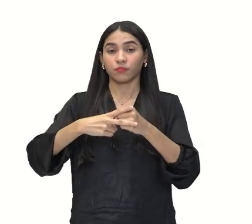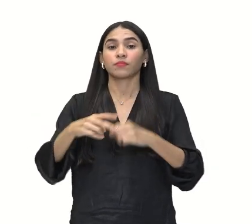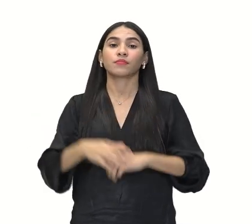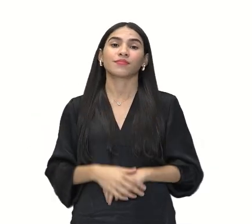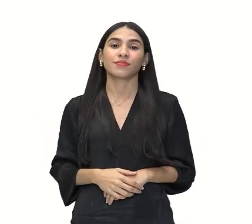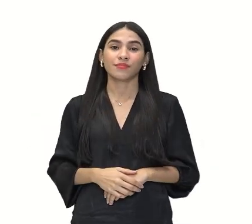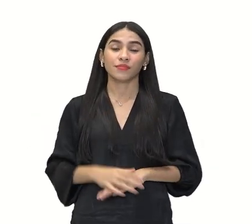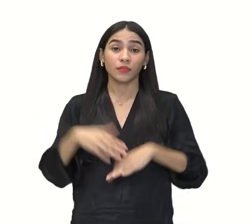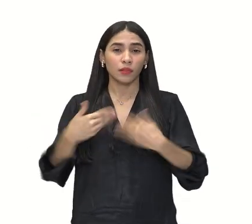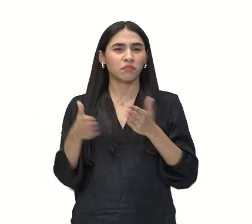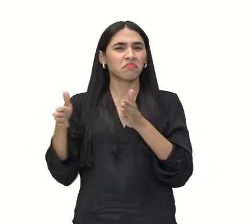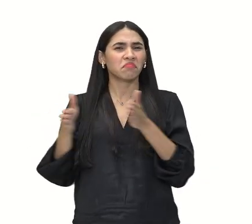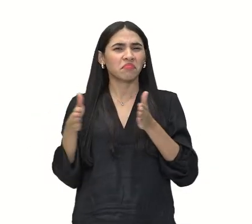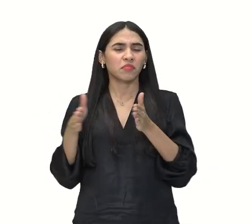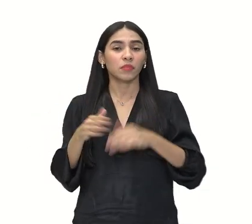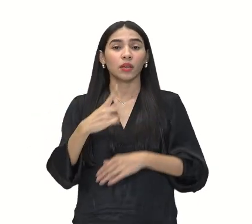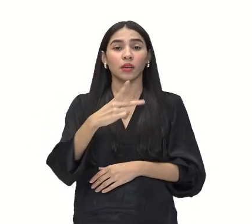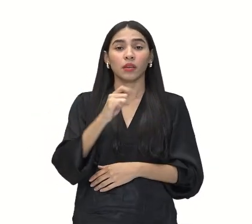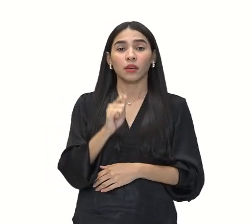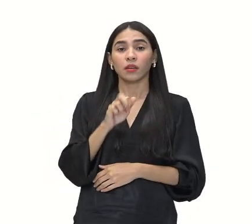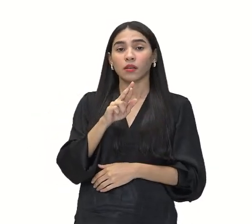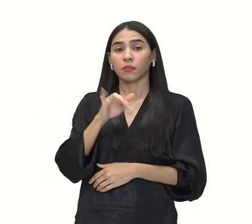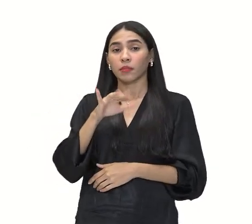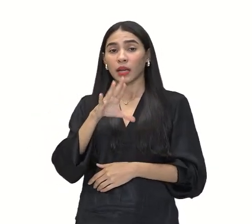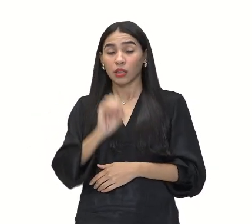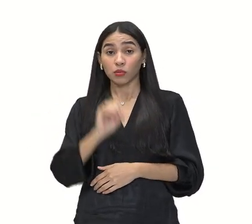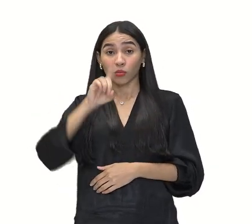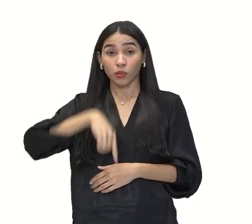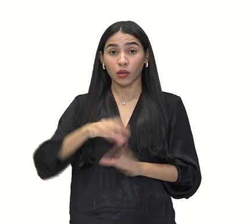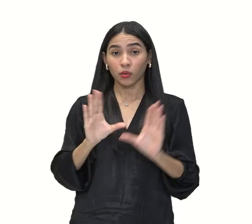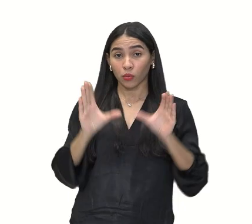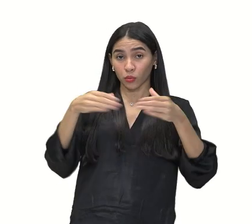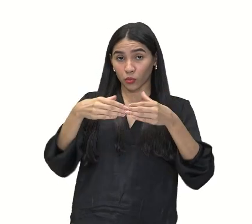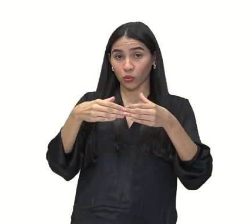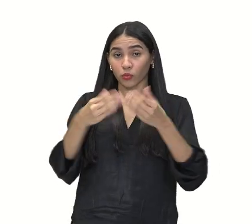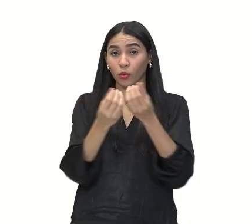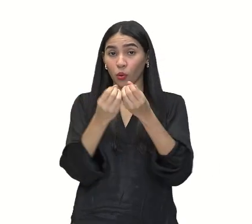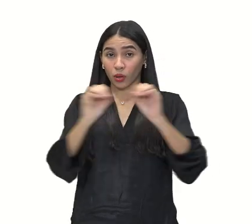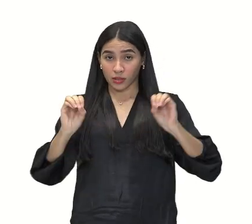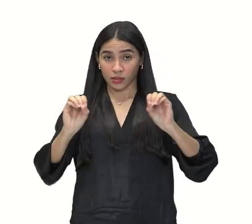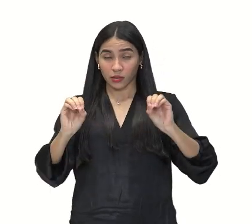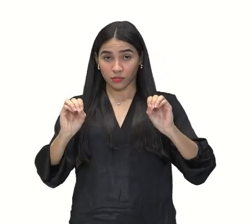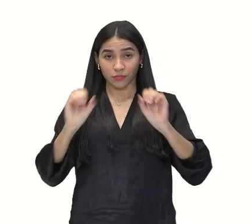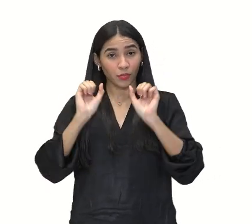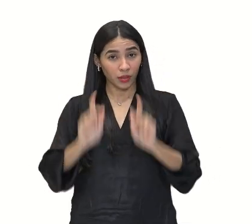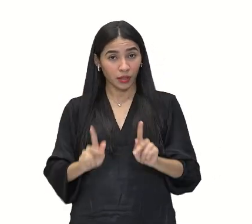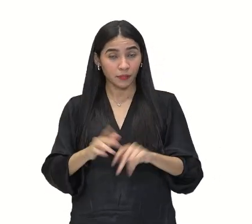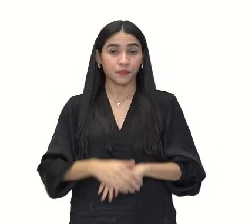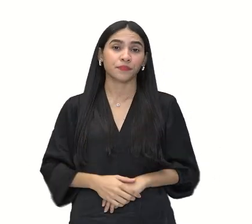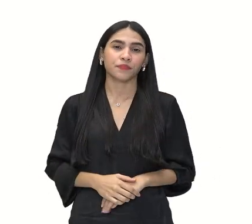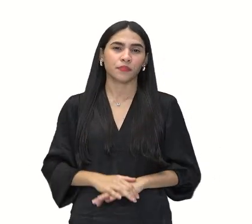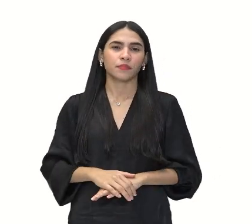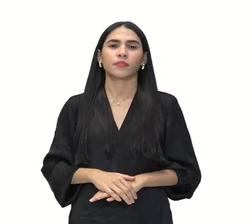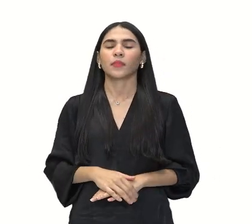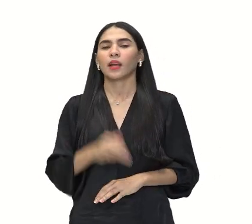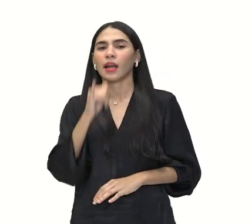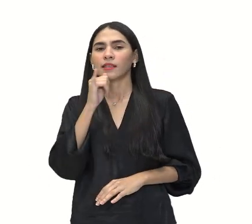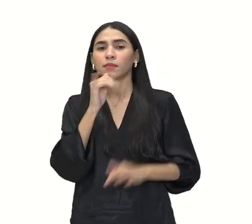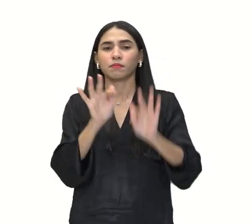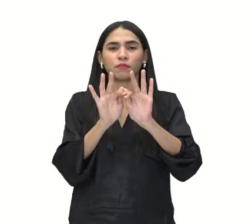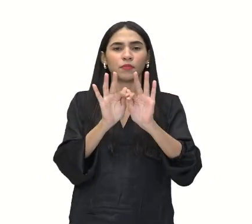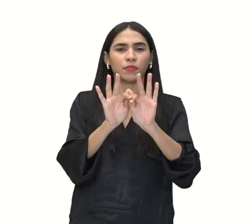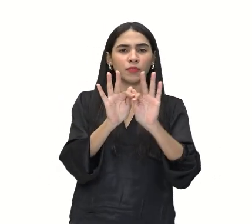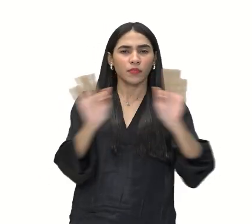ok? E o período? O período é um conjunto de orações, gente, certo? É exatamente a